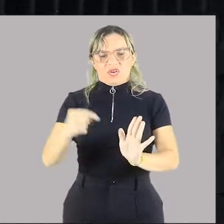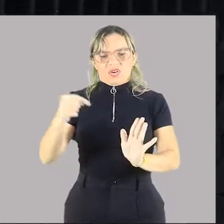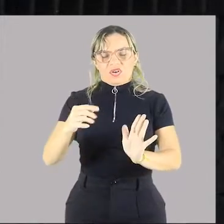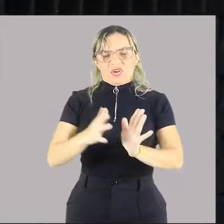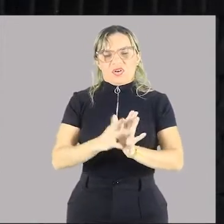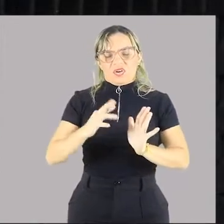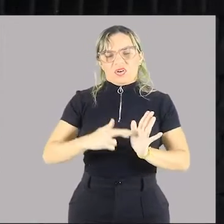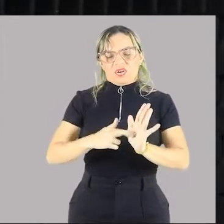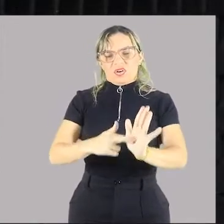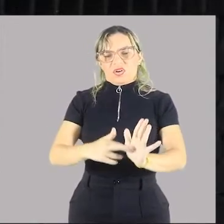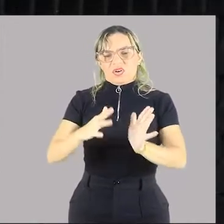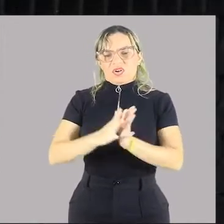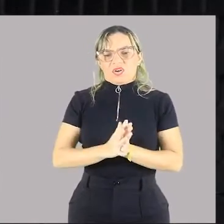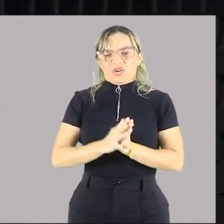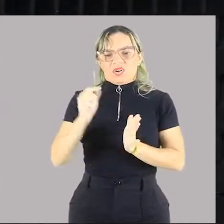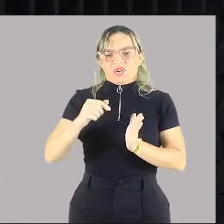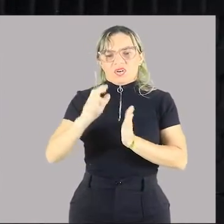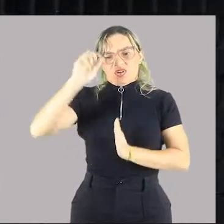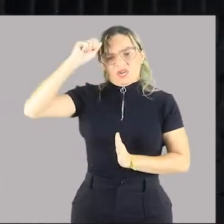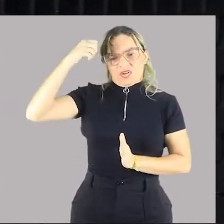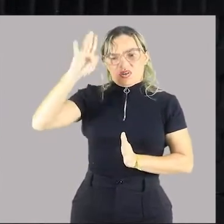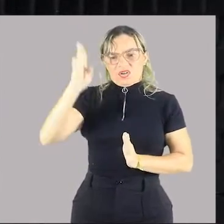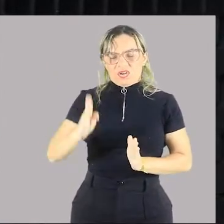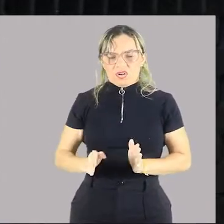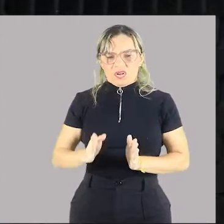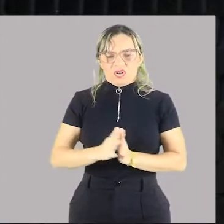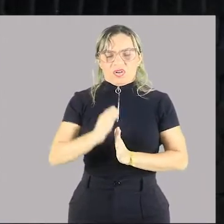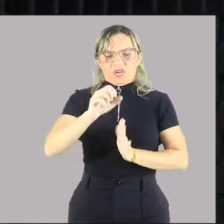século XX. Isso pós-abolição da escravidão.